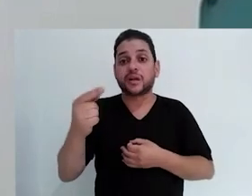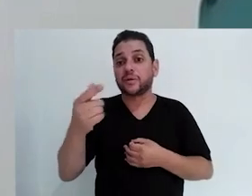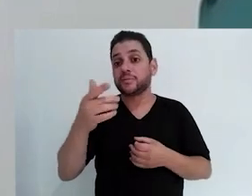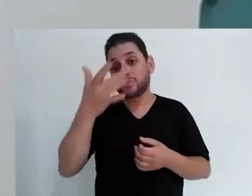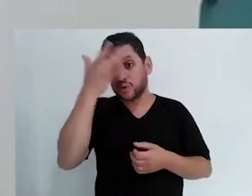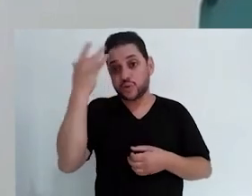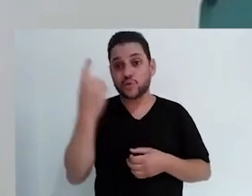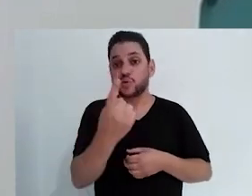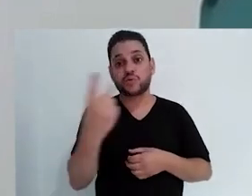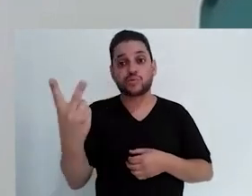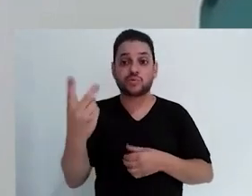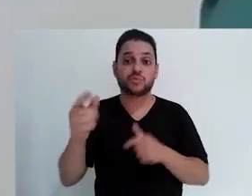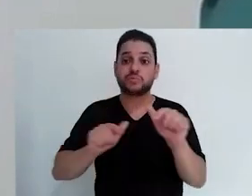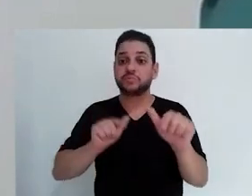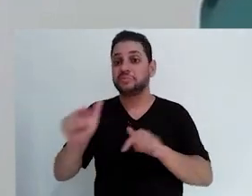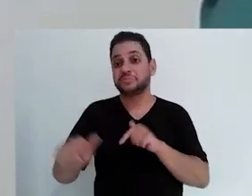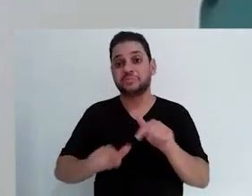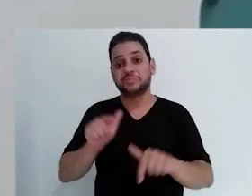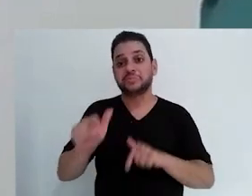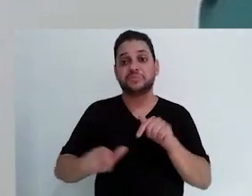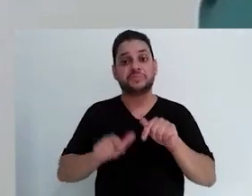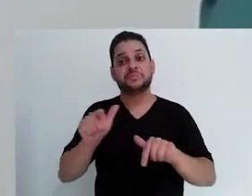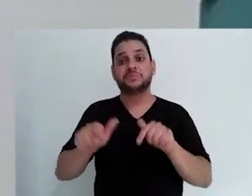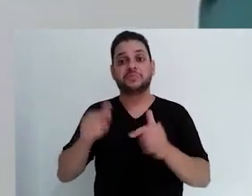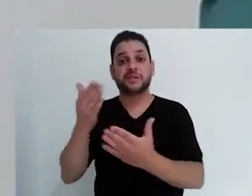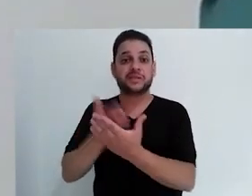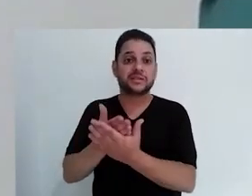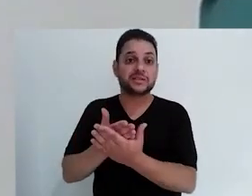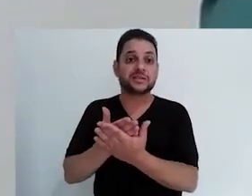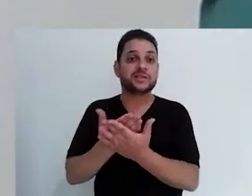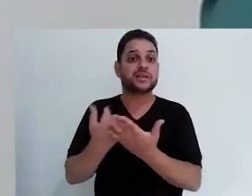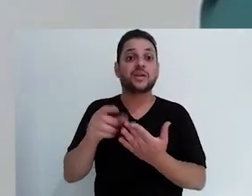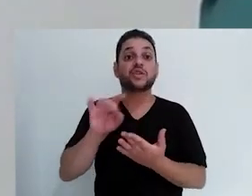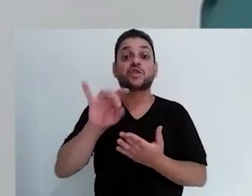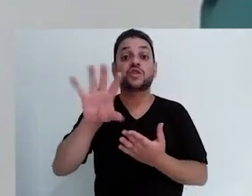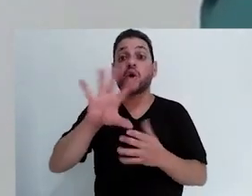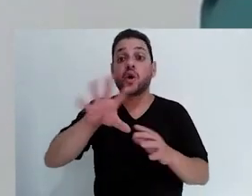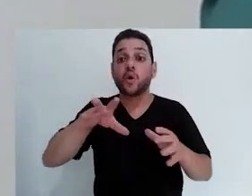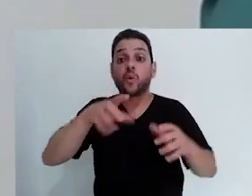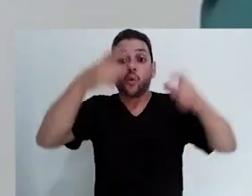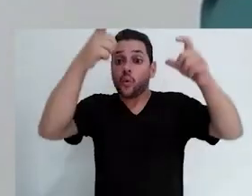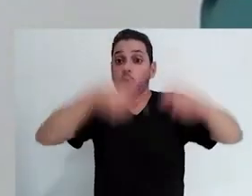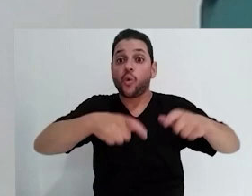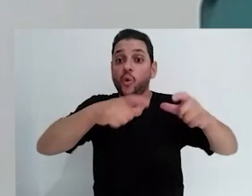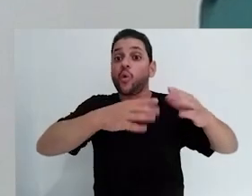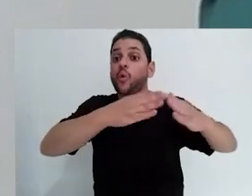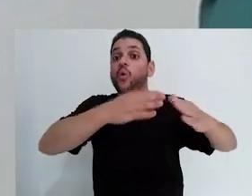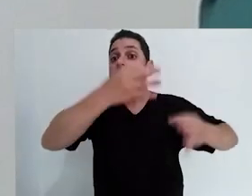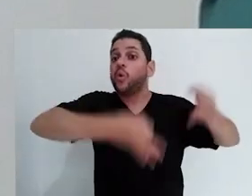nesses processos que corresponderiam quase que a uma unidade sozinha de juizado.